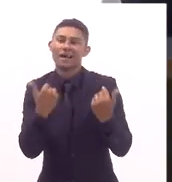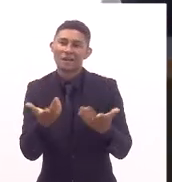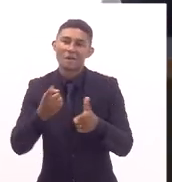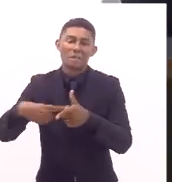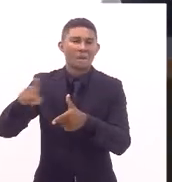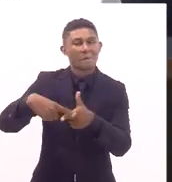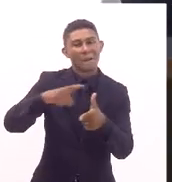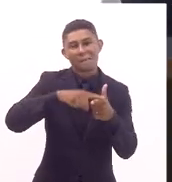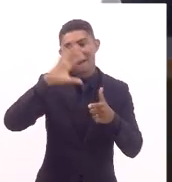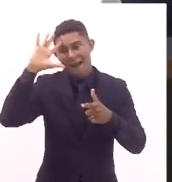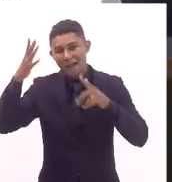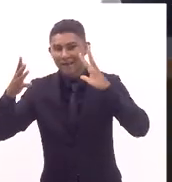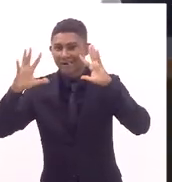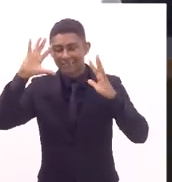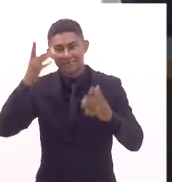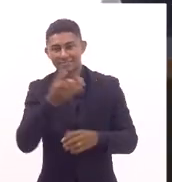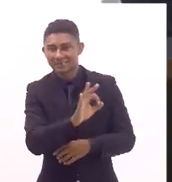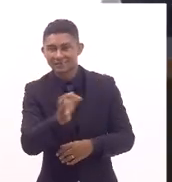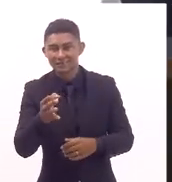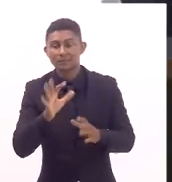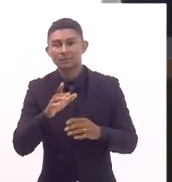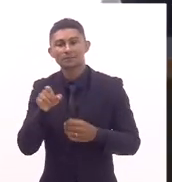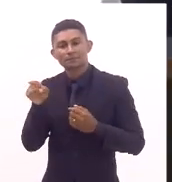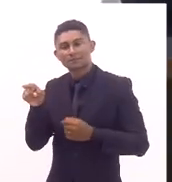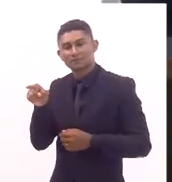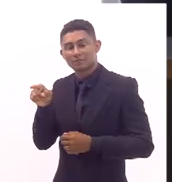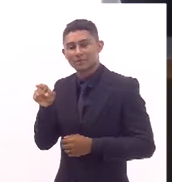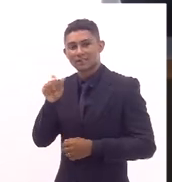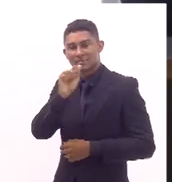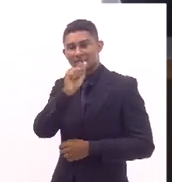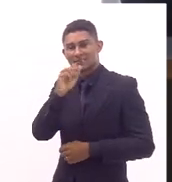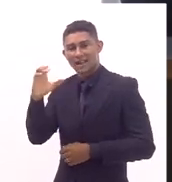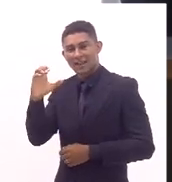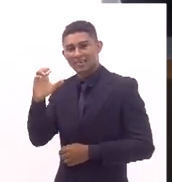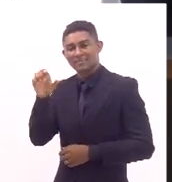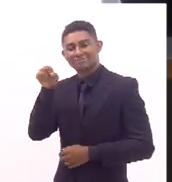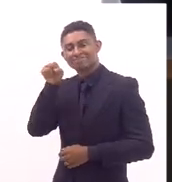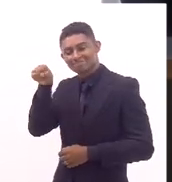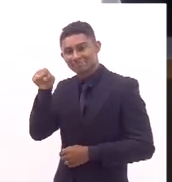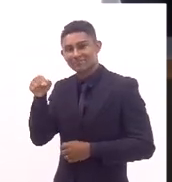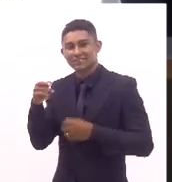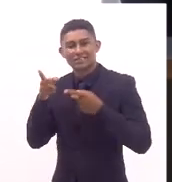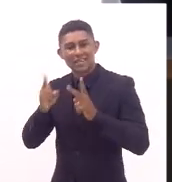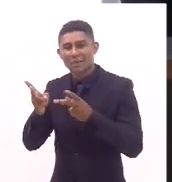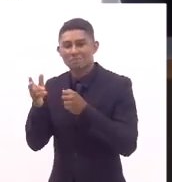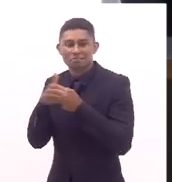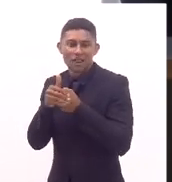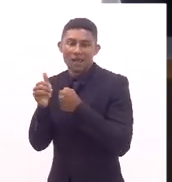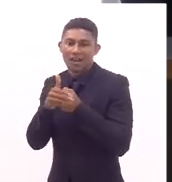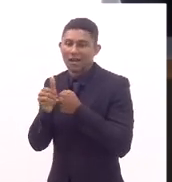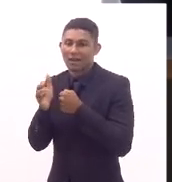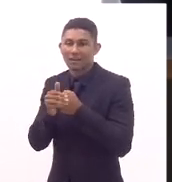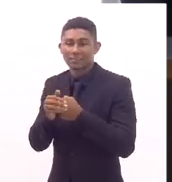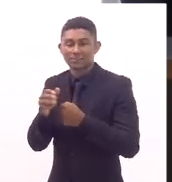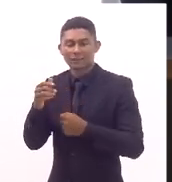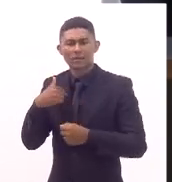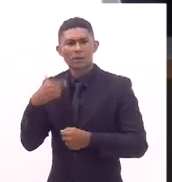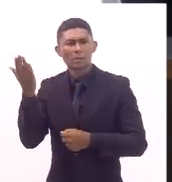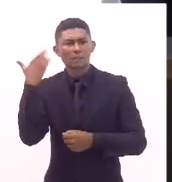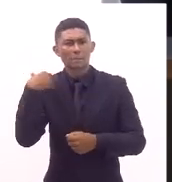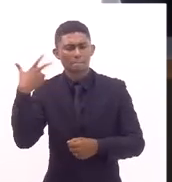aquela situação mas o André um carinho só e eu quando soube dessa